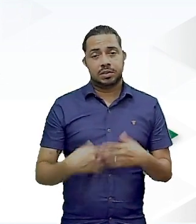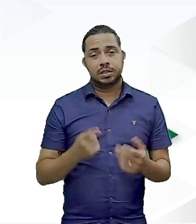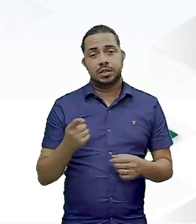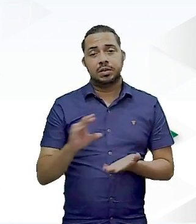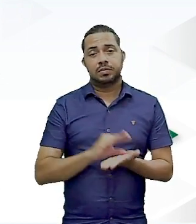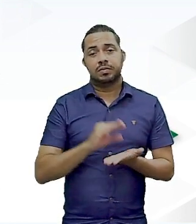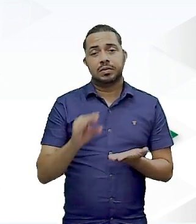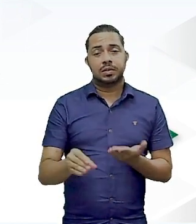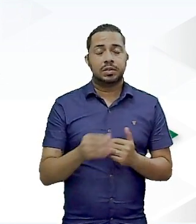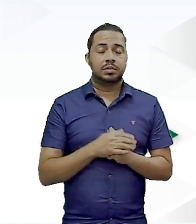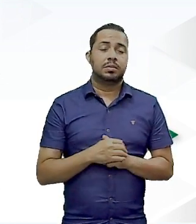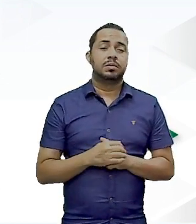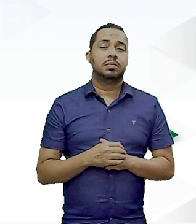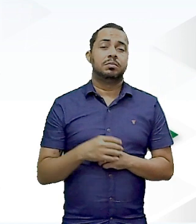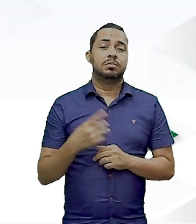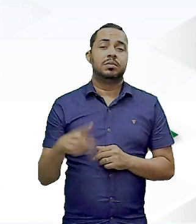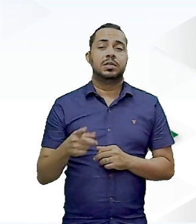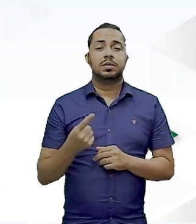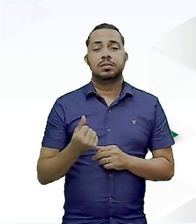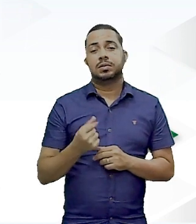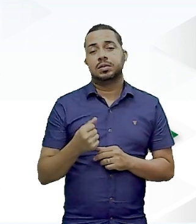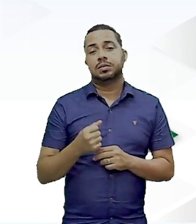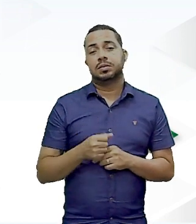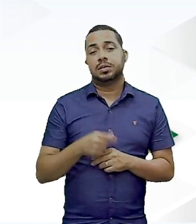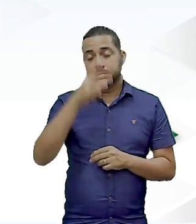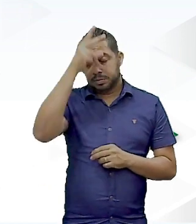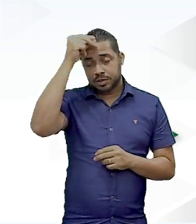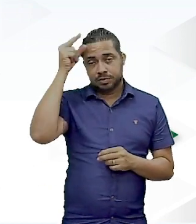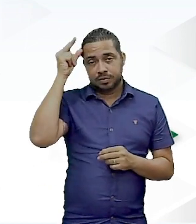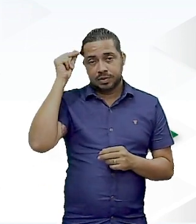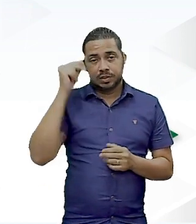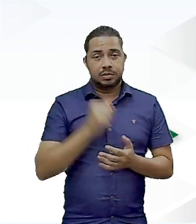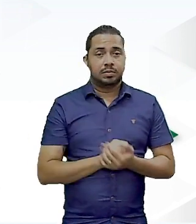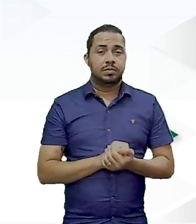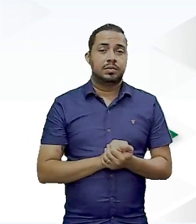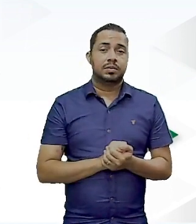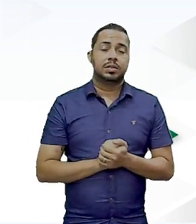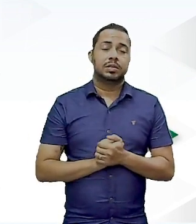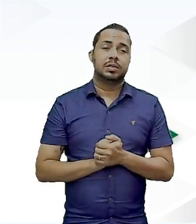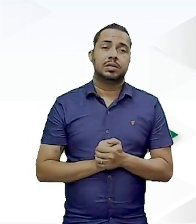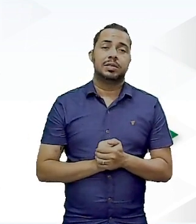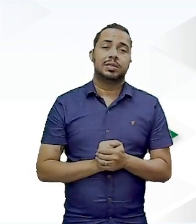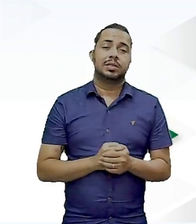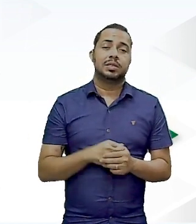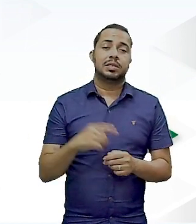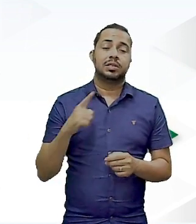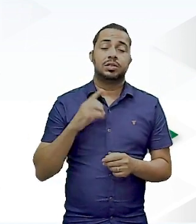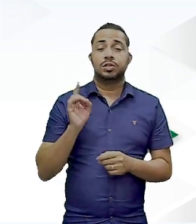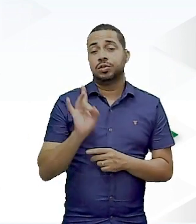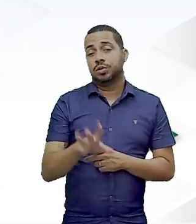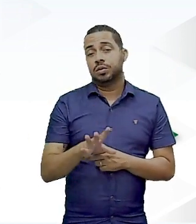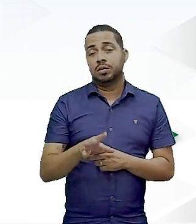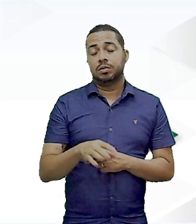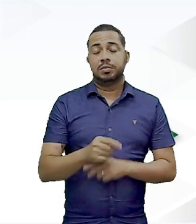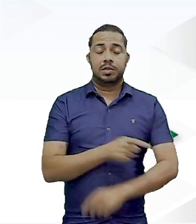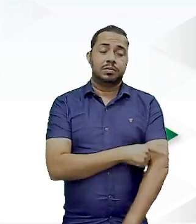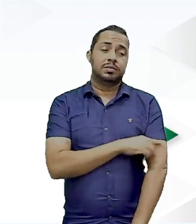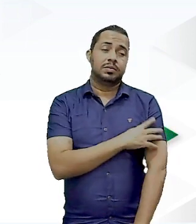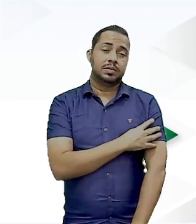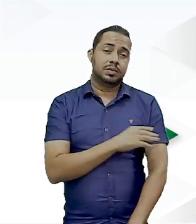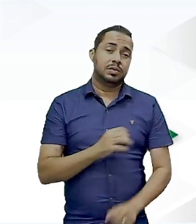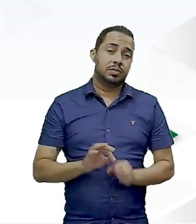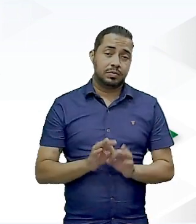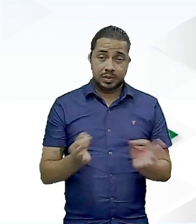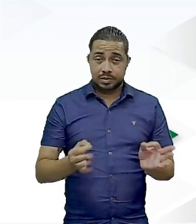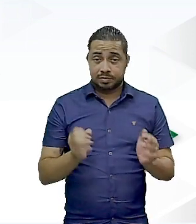verba destinada para o orçamento da prefeitura quando for destinada apenas para o ensino fundamental. Tranquilo,